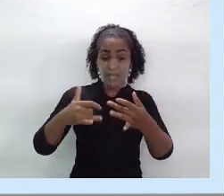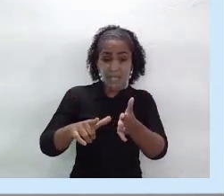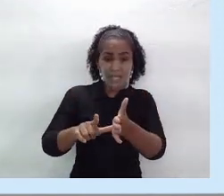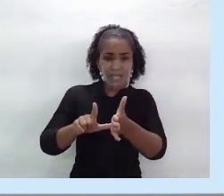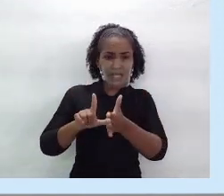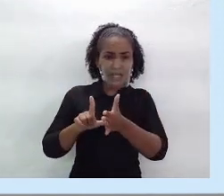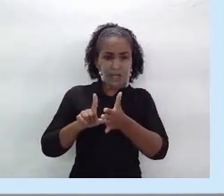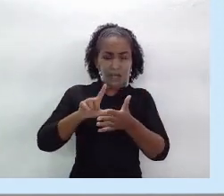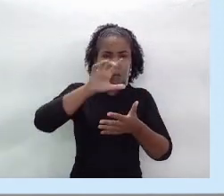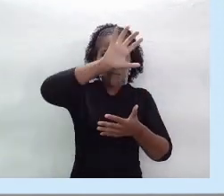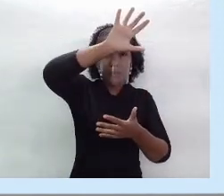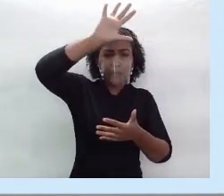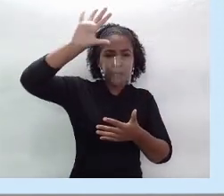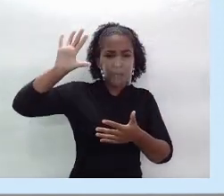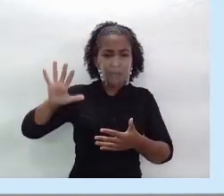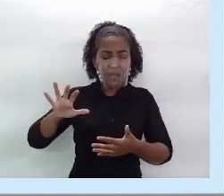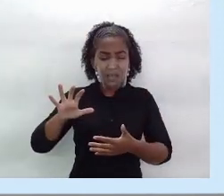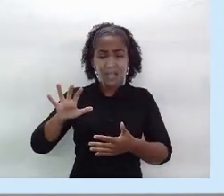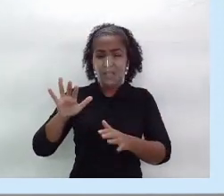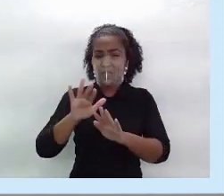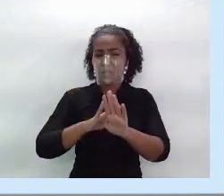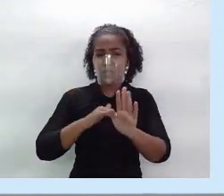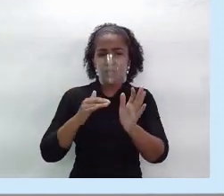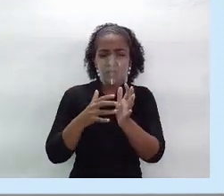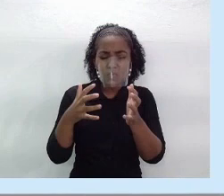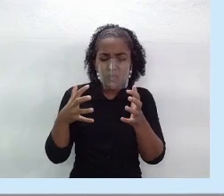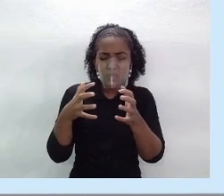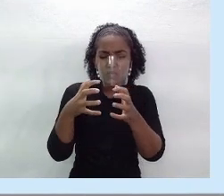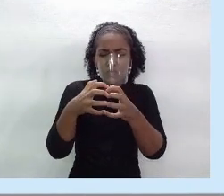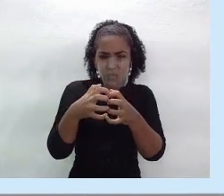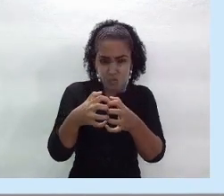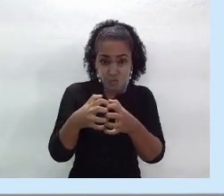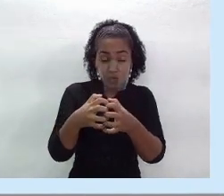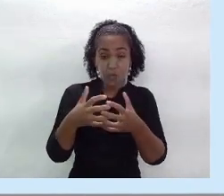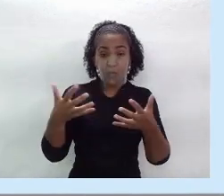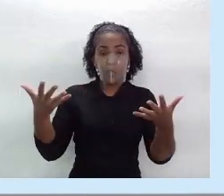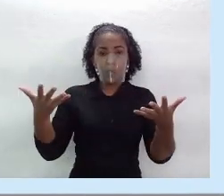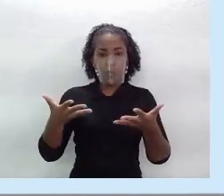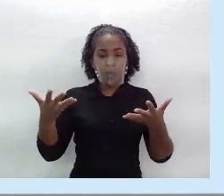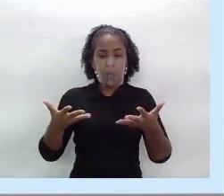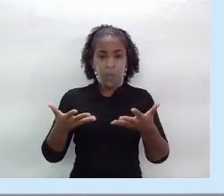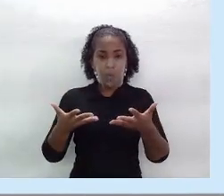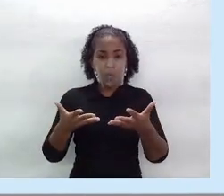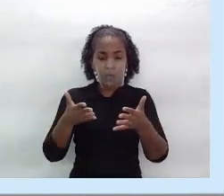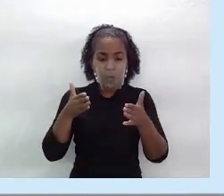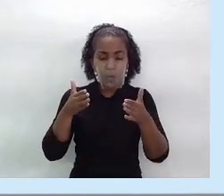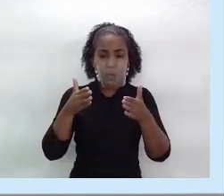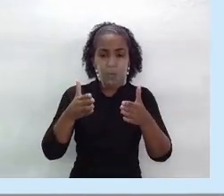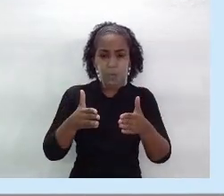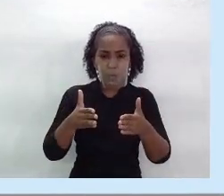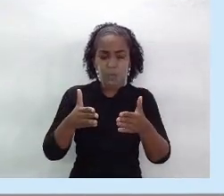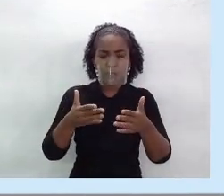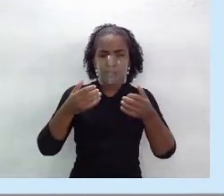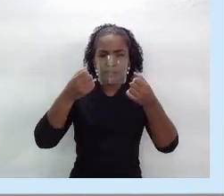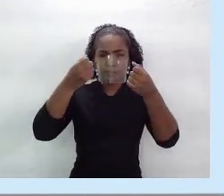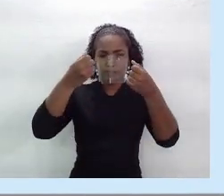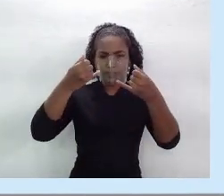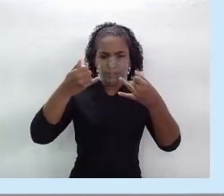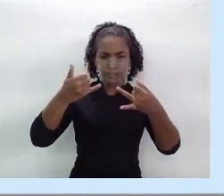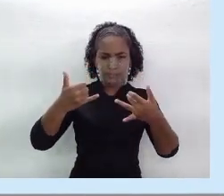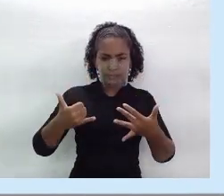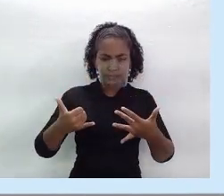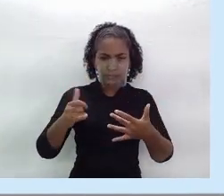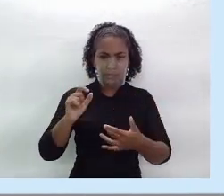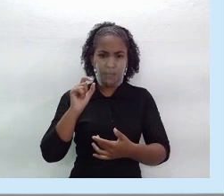os continentes eles eram todos juntinhos. E hoje nós iremos focar justamente